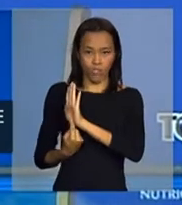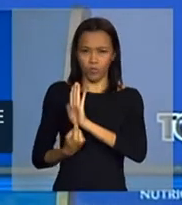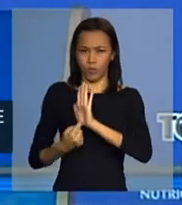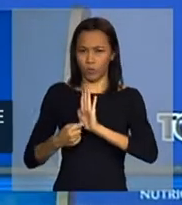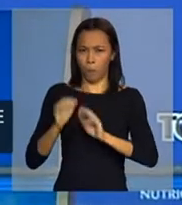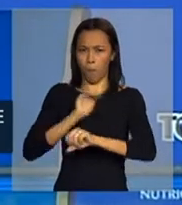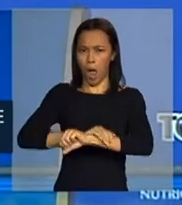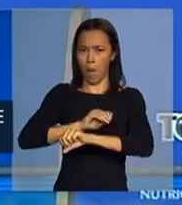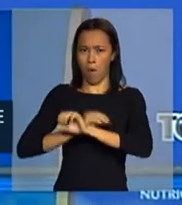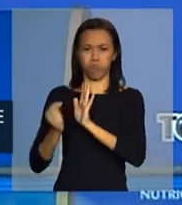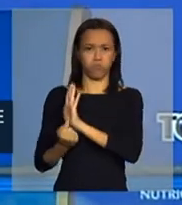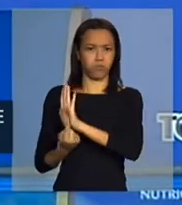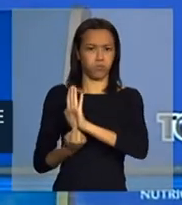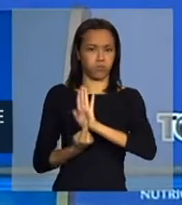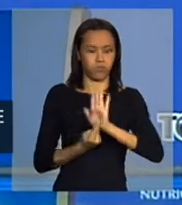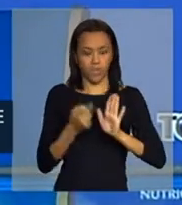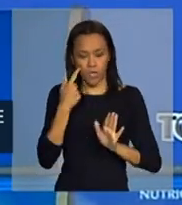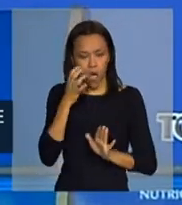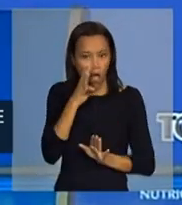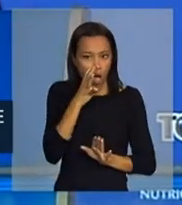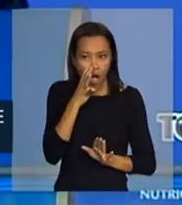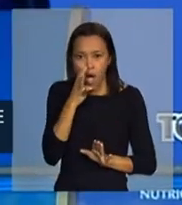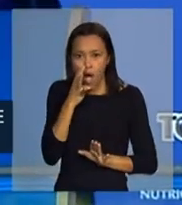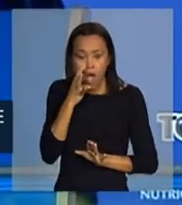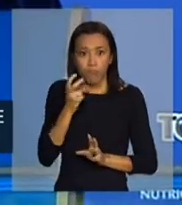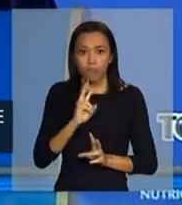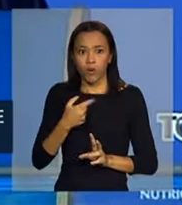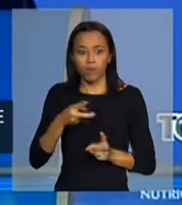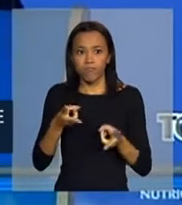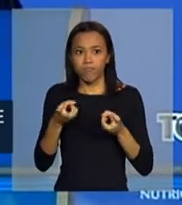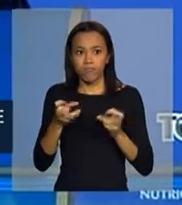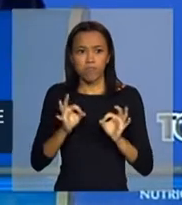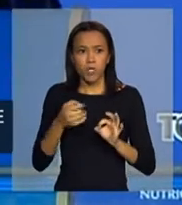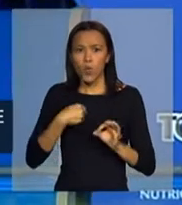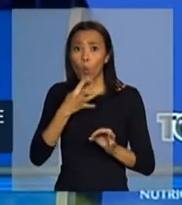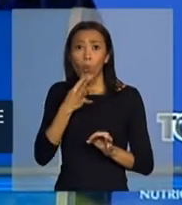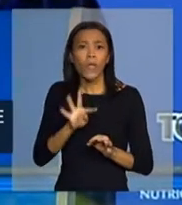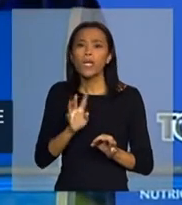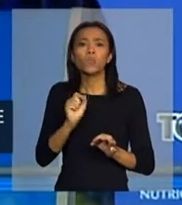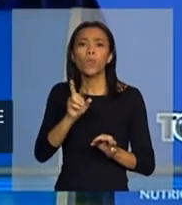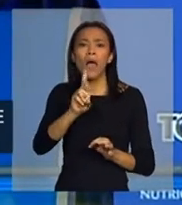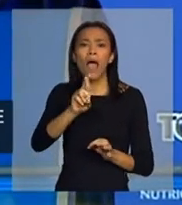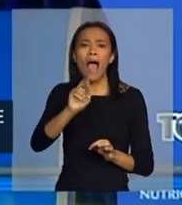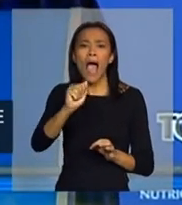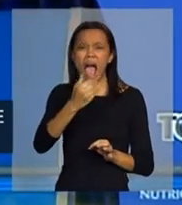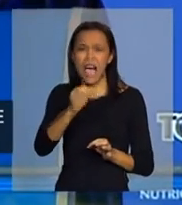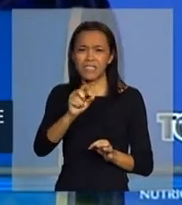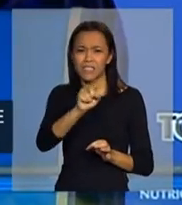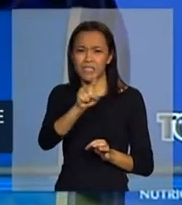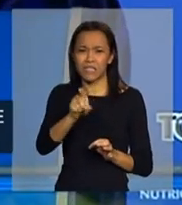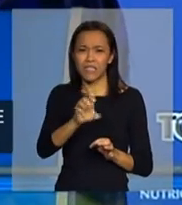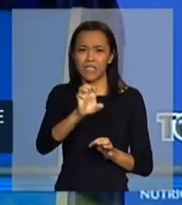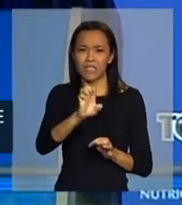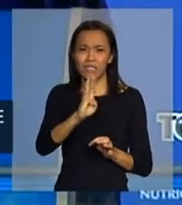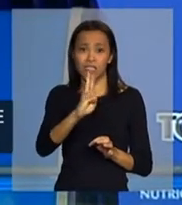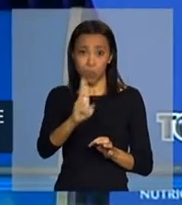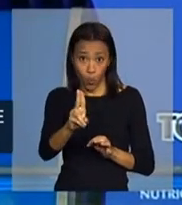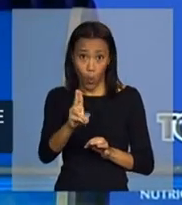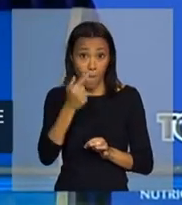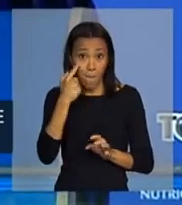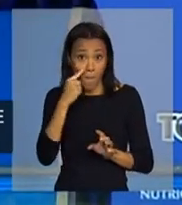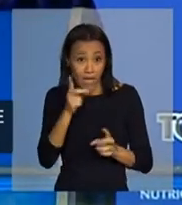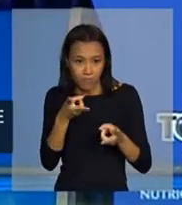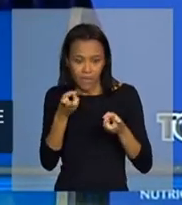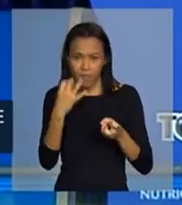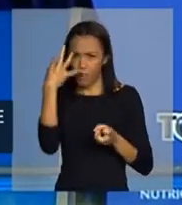atenção até de pessoas que não conhecem uma raça zebuína, mas percebem a força e a